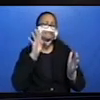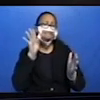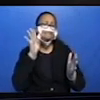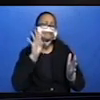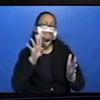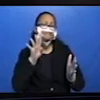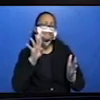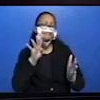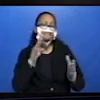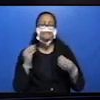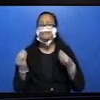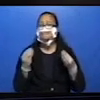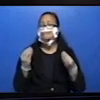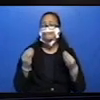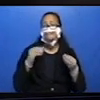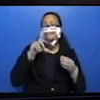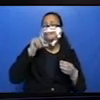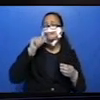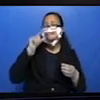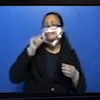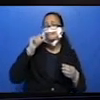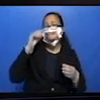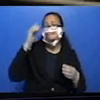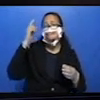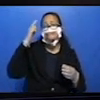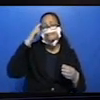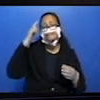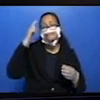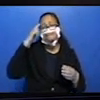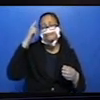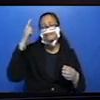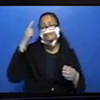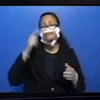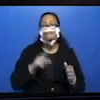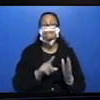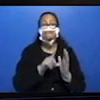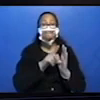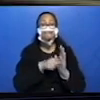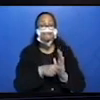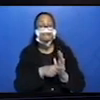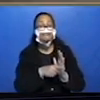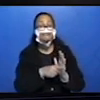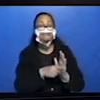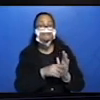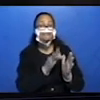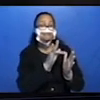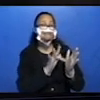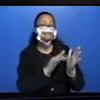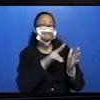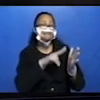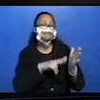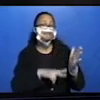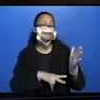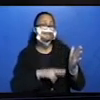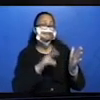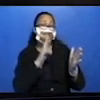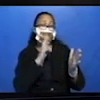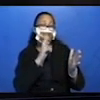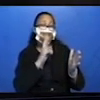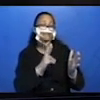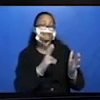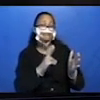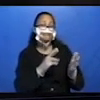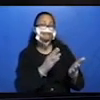um sabiá pensando. Depois que vocês lerem esse texto, vocês vão responder no caderno